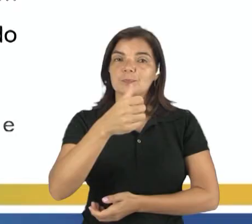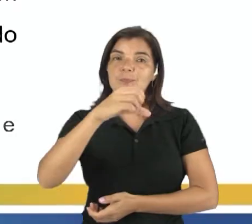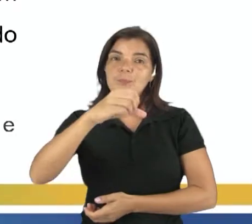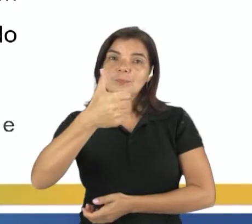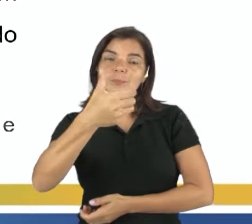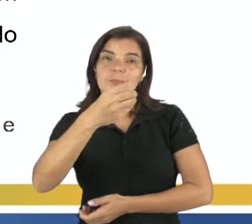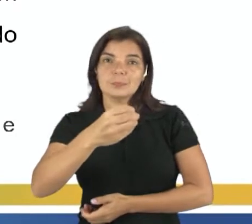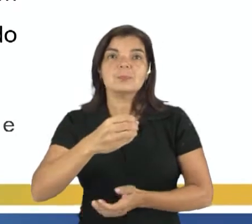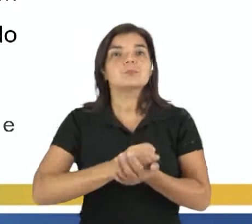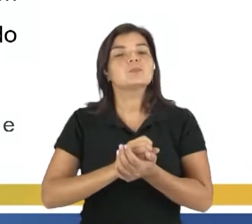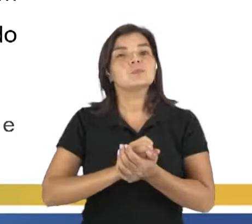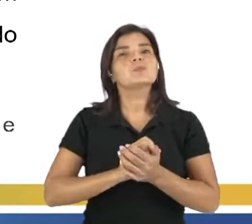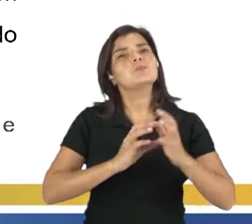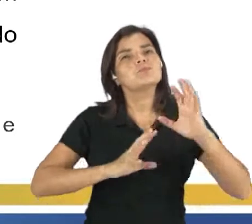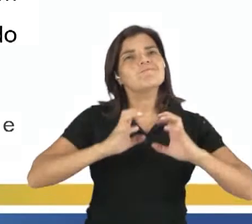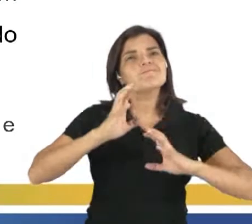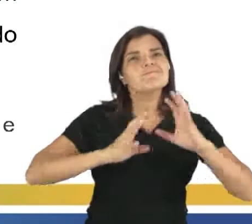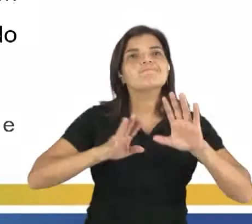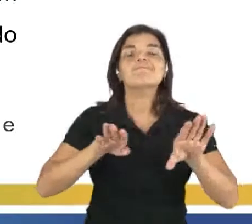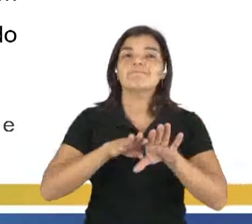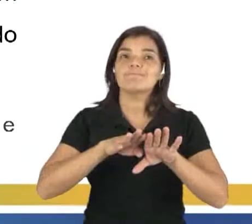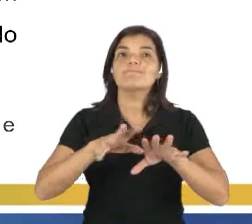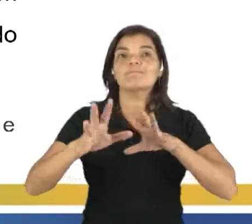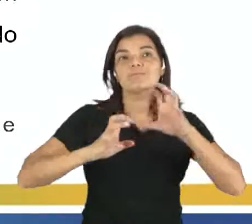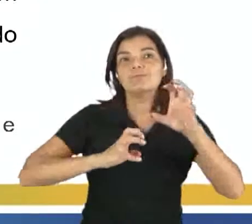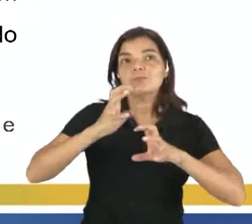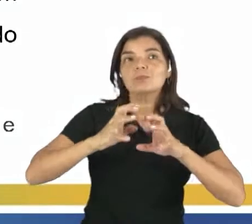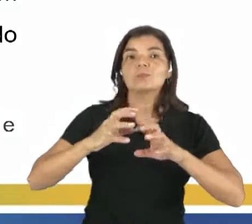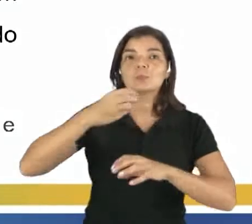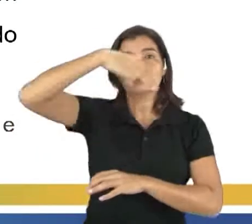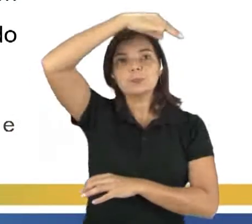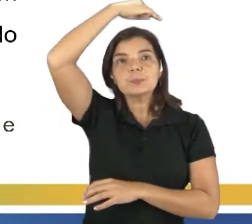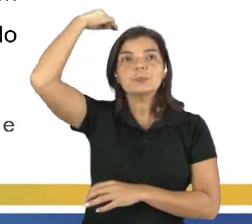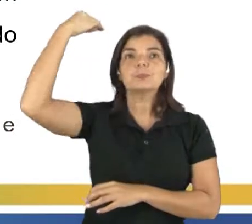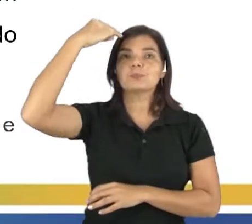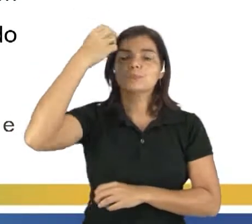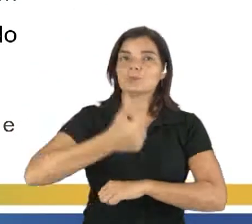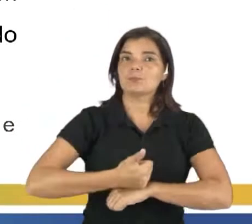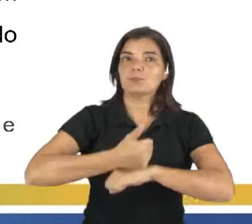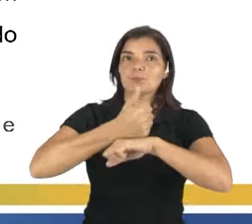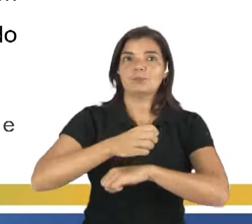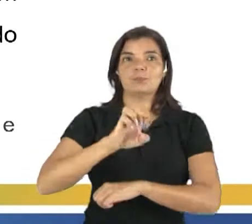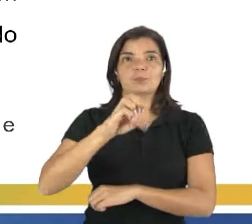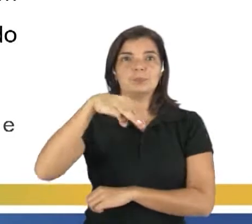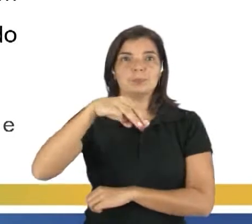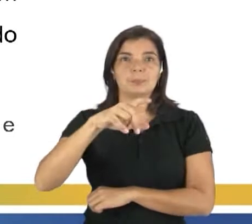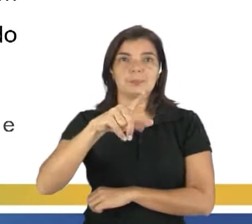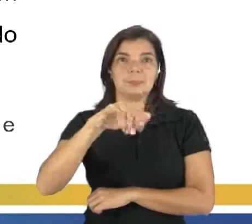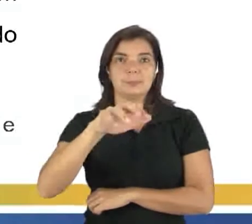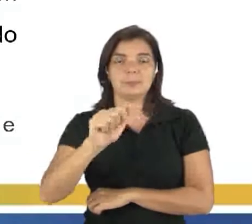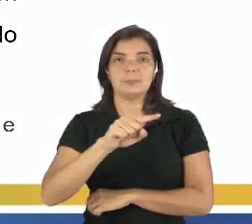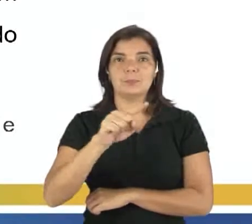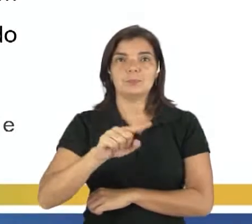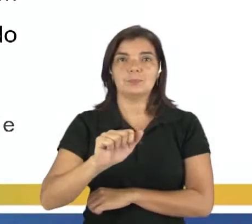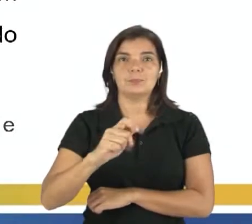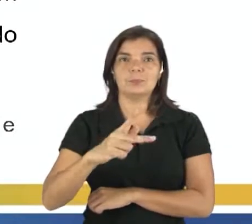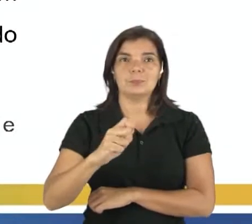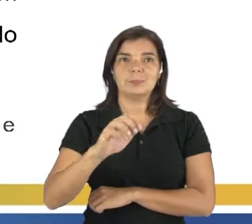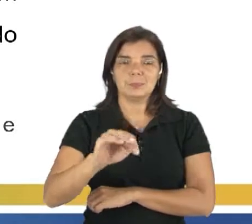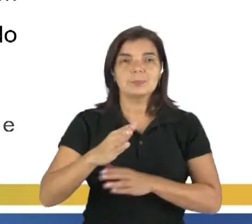1910, durante um movimento conhecido como Revolução Mexicana, liderada por Emiliano Zapata. Durante